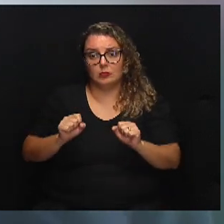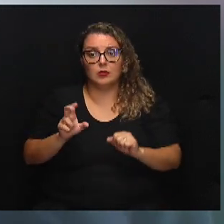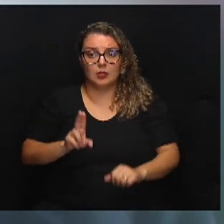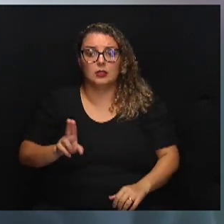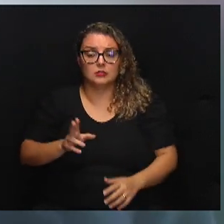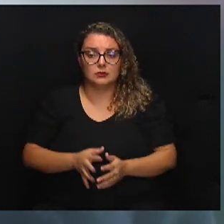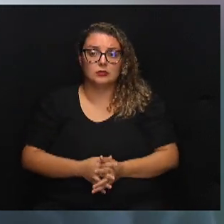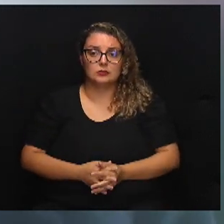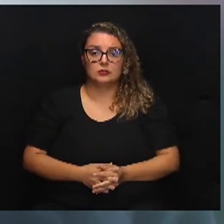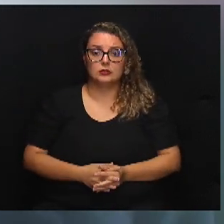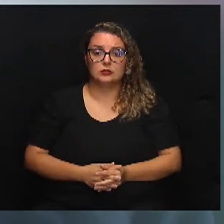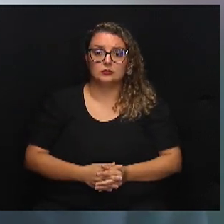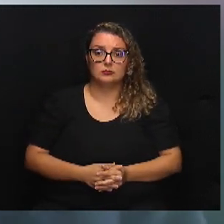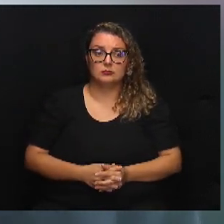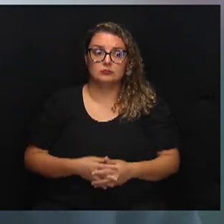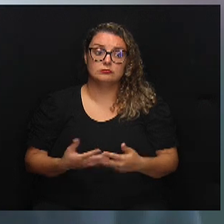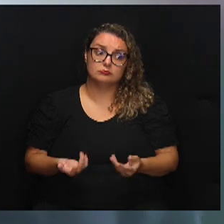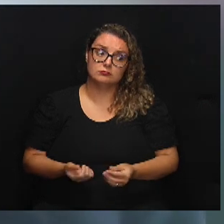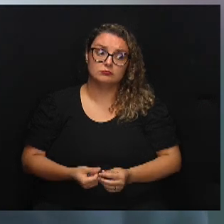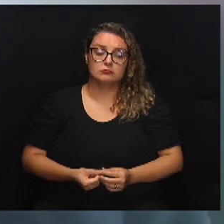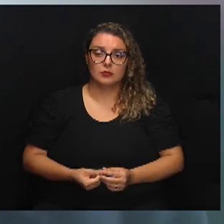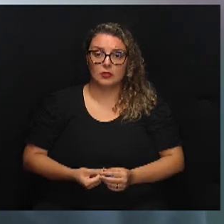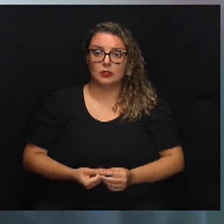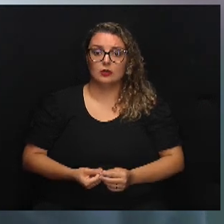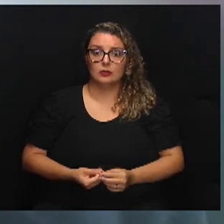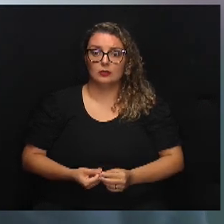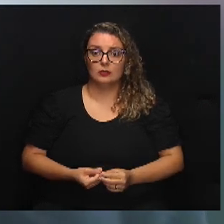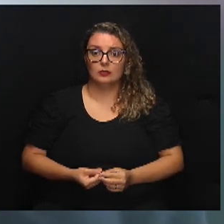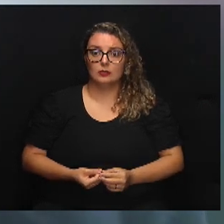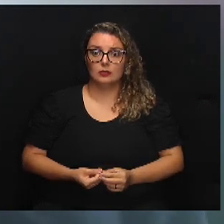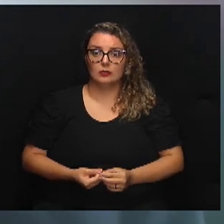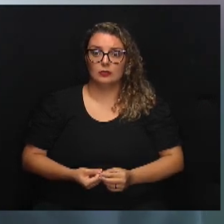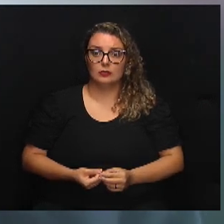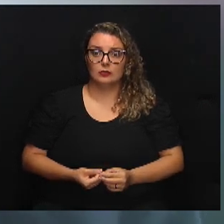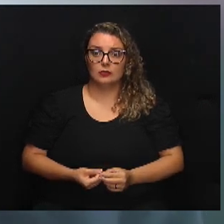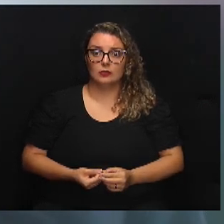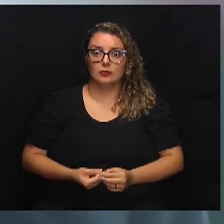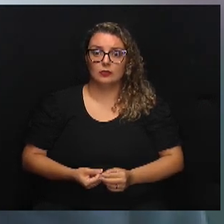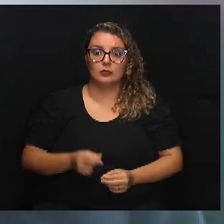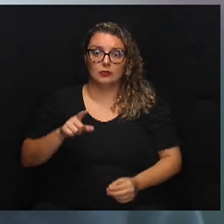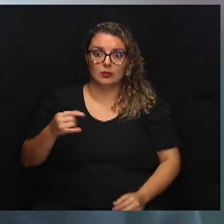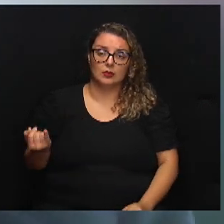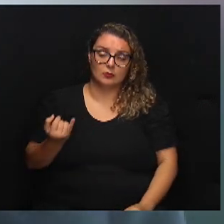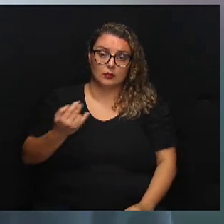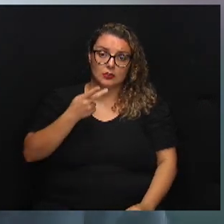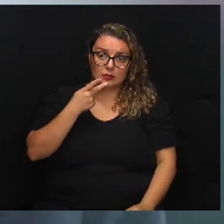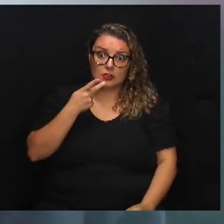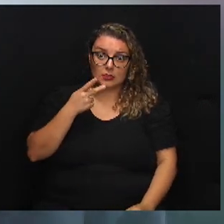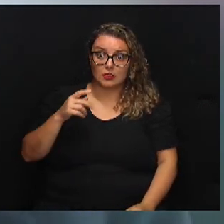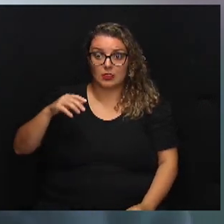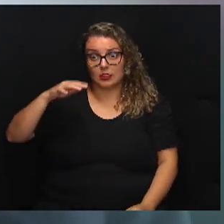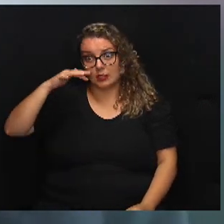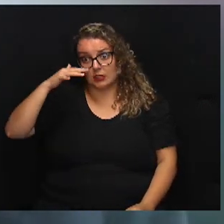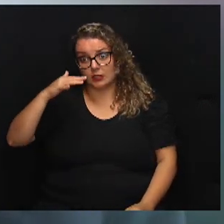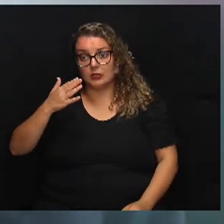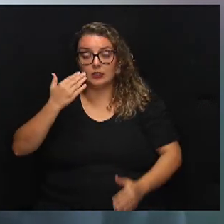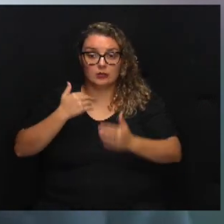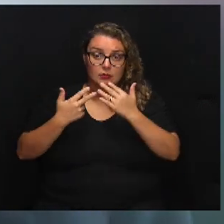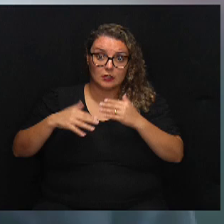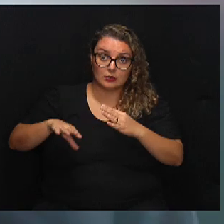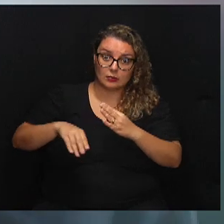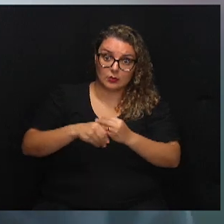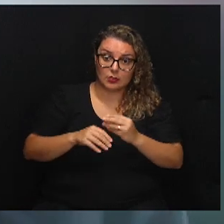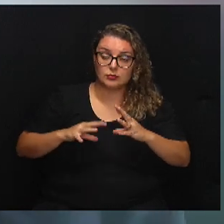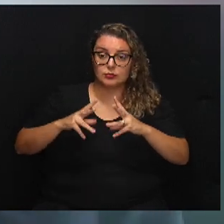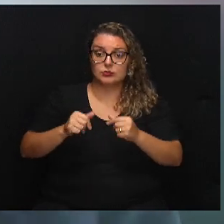utilizado. Então, é algo que, assim, o que é importante também dizer, Ana Paula, é que muito da alimentação complementar, de